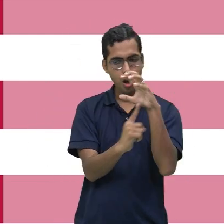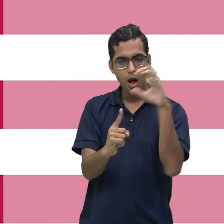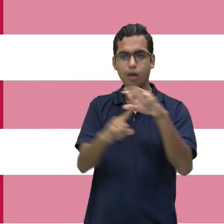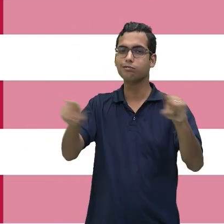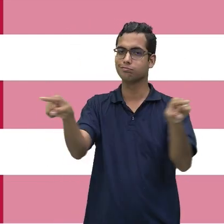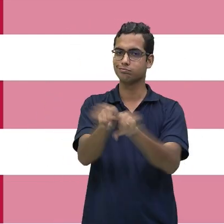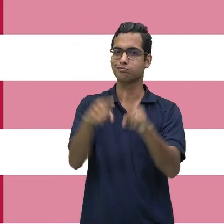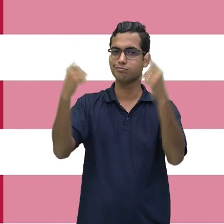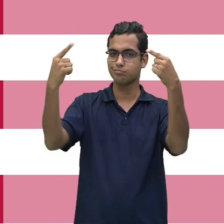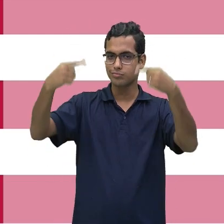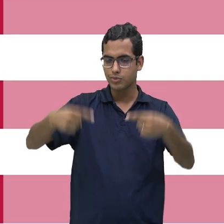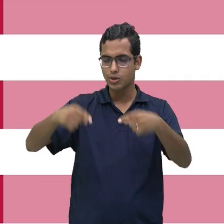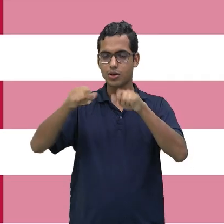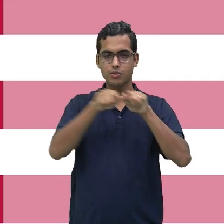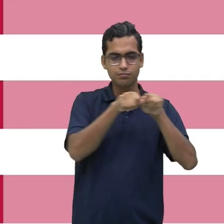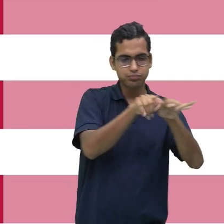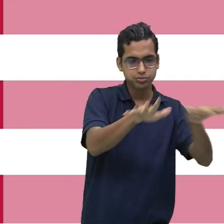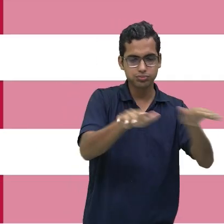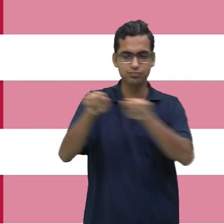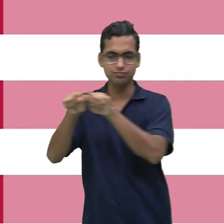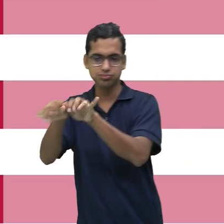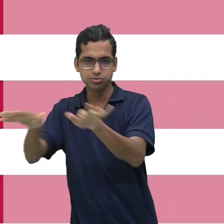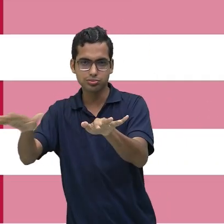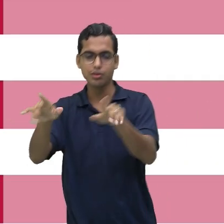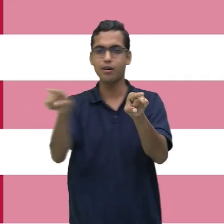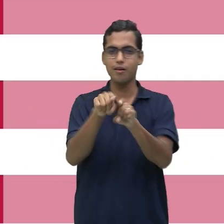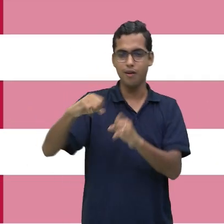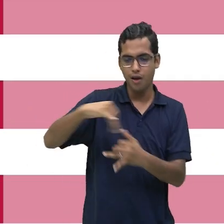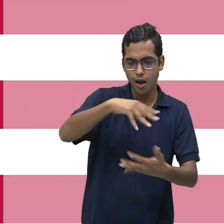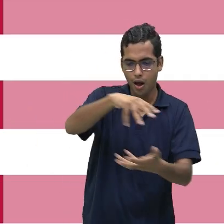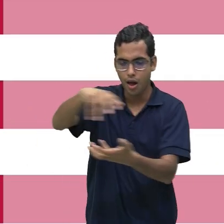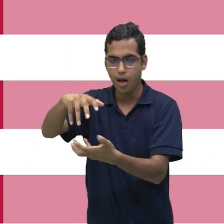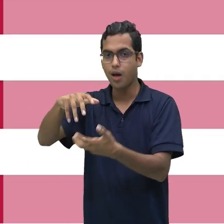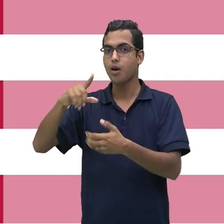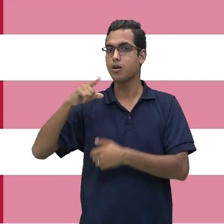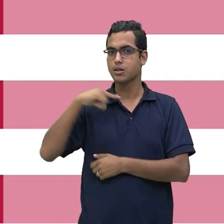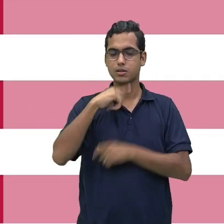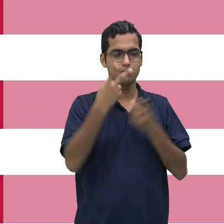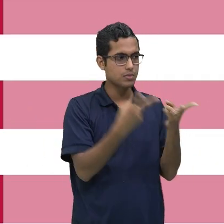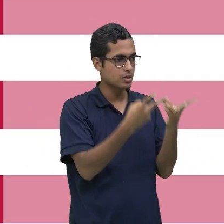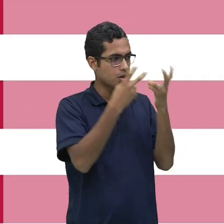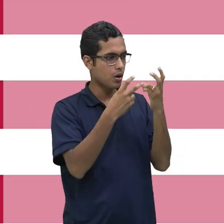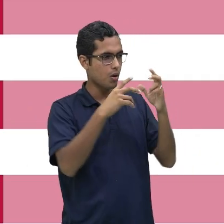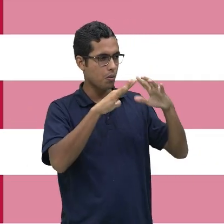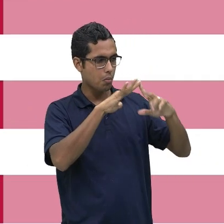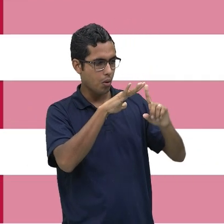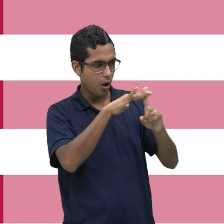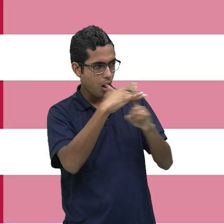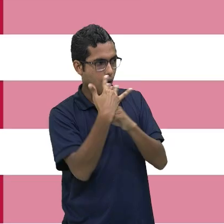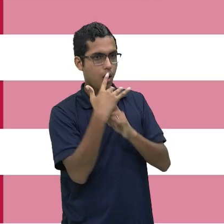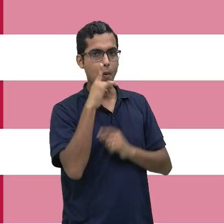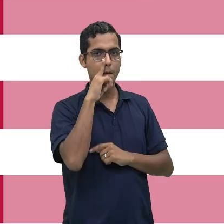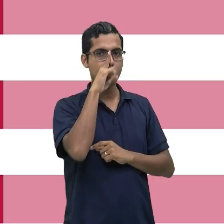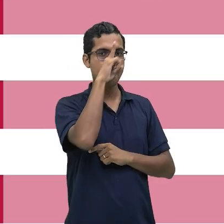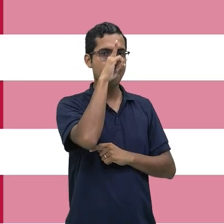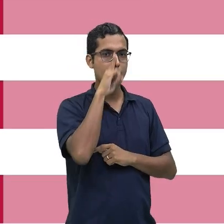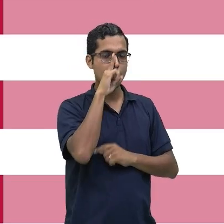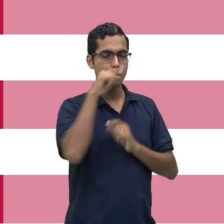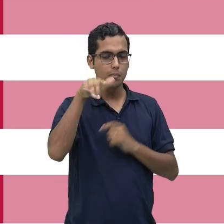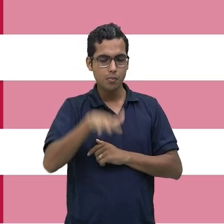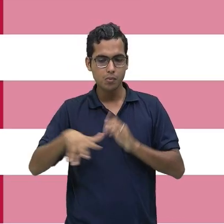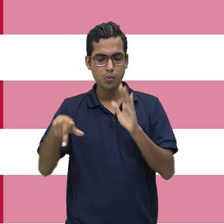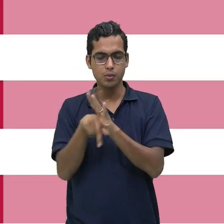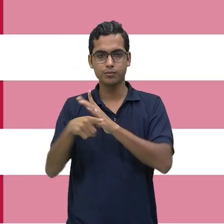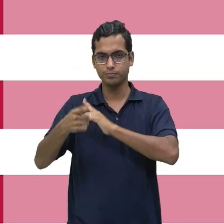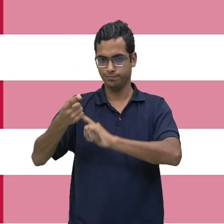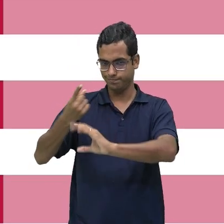a expansão da influência soviética como uma grande ameaça ao mundo capitalista. E para impedir